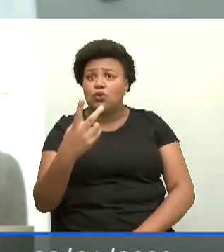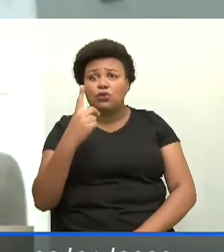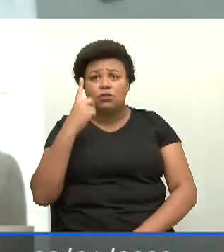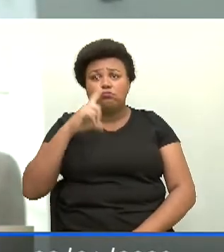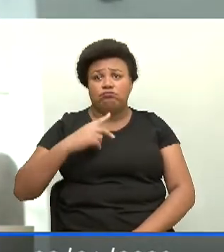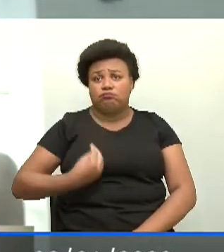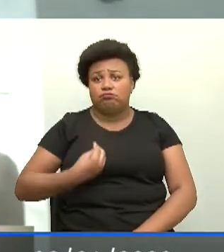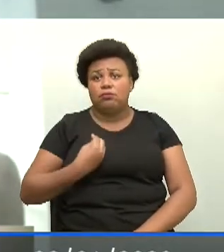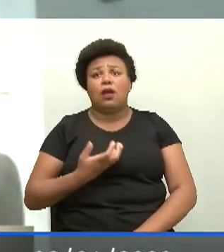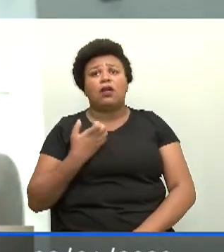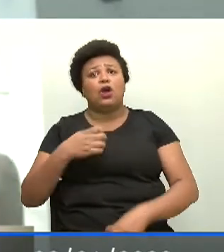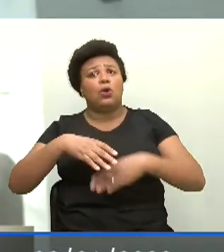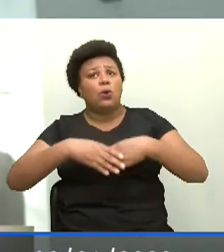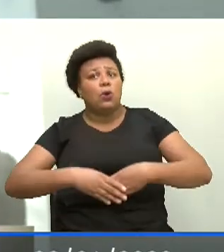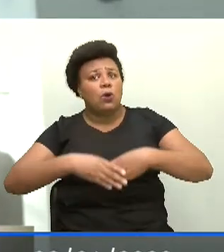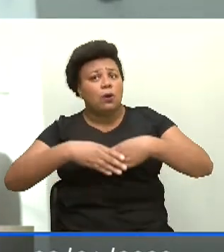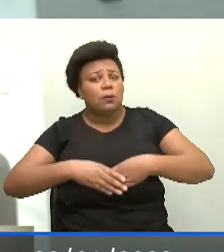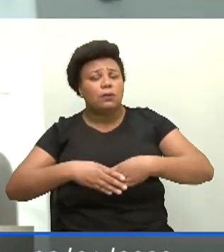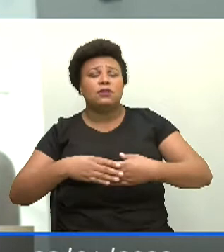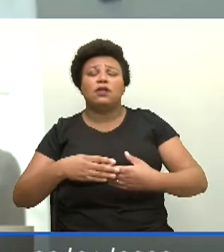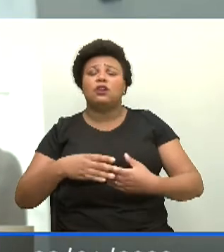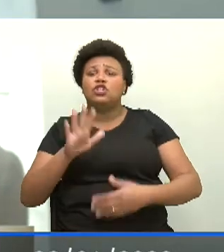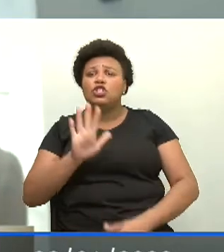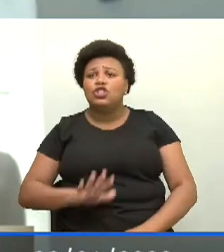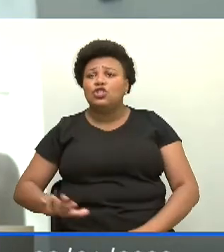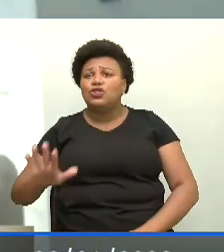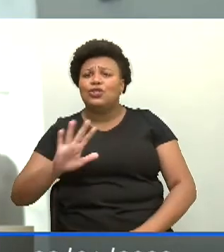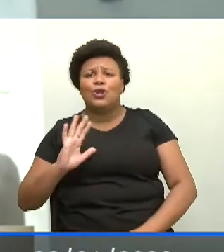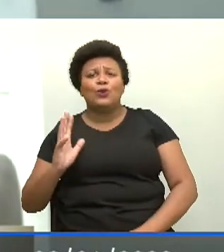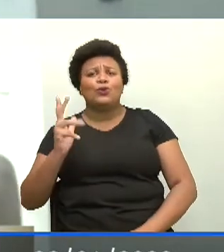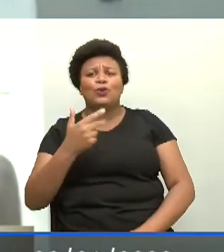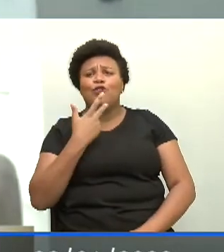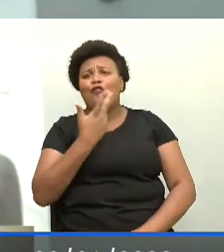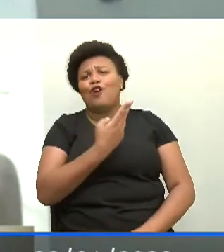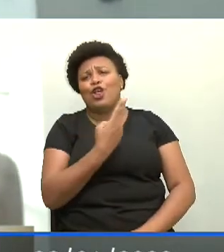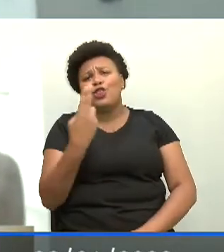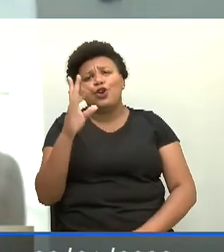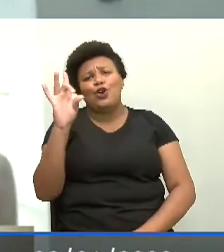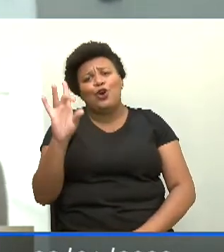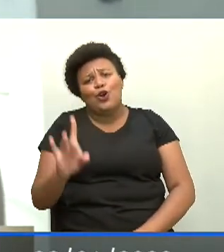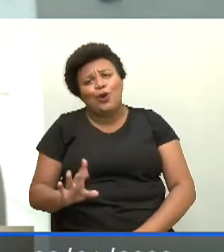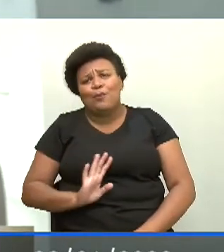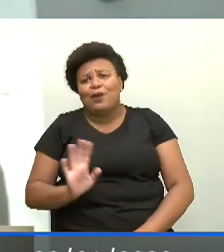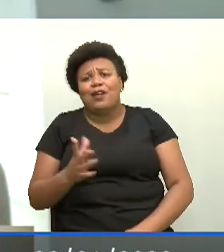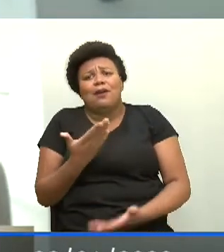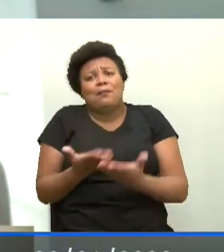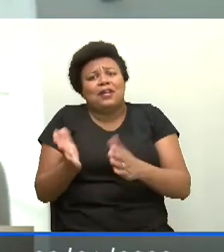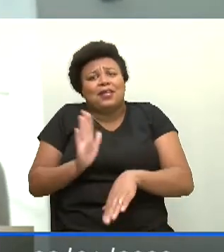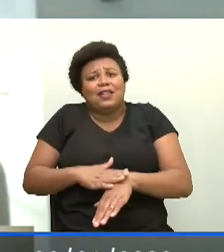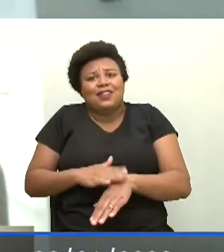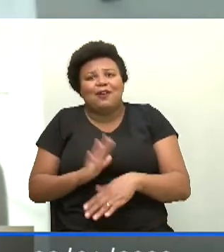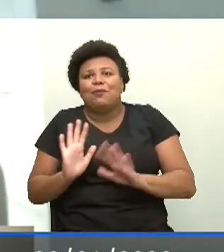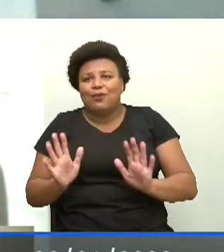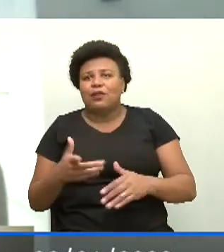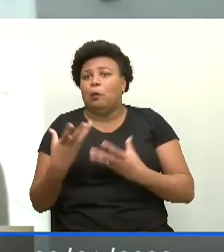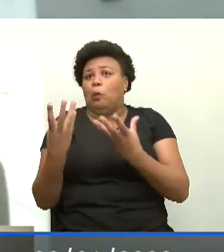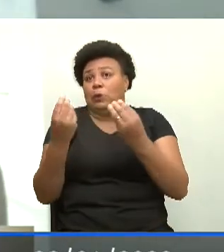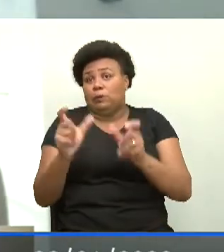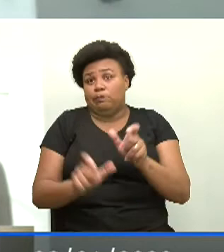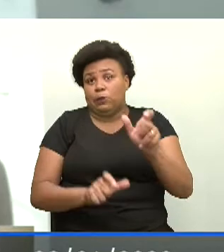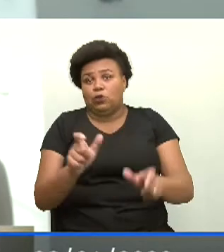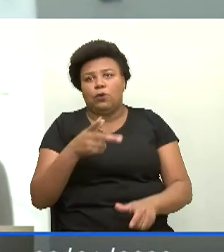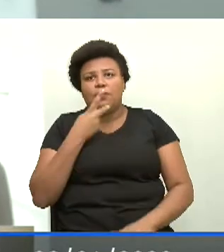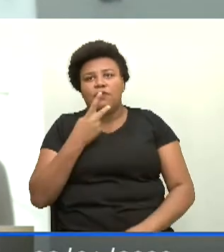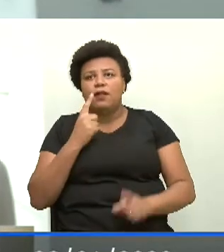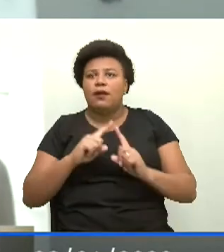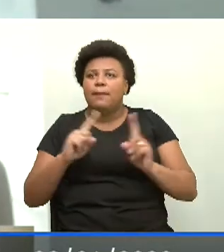Cumprimentar de forma geral a todos, não vou nominar aqui, senão vou perder muito tempo, acho que tem muita gente para conversar e falar, mas